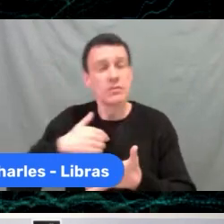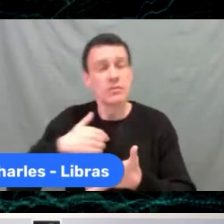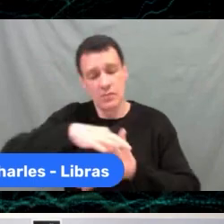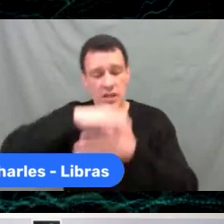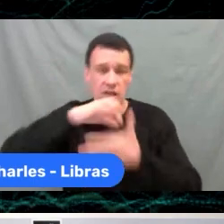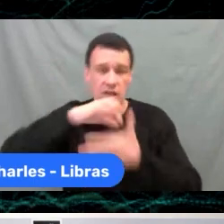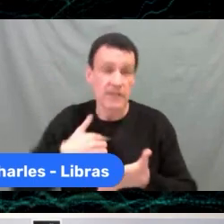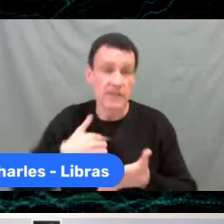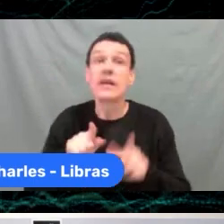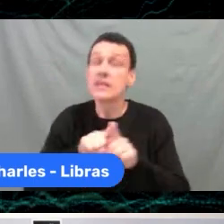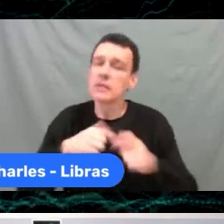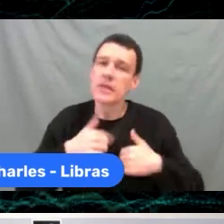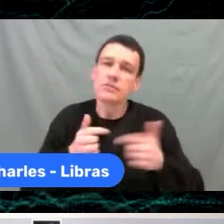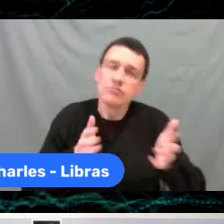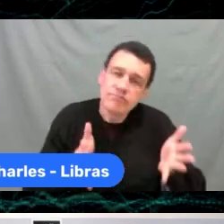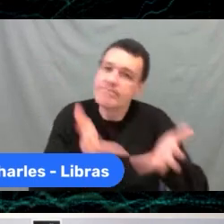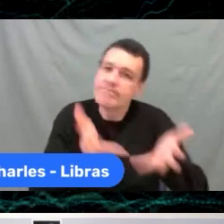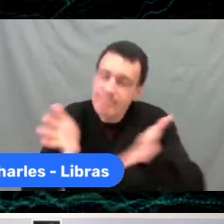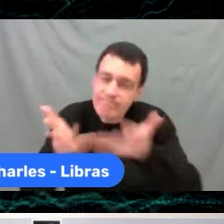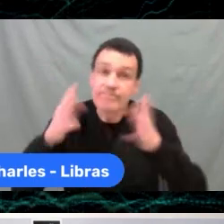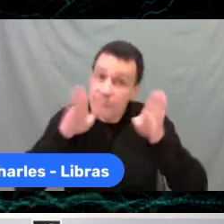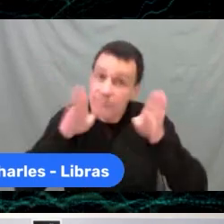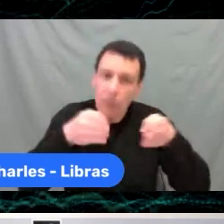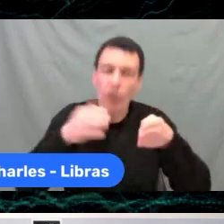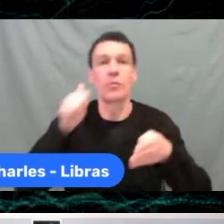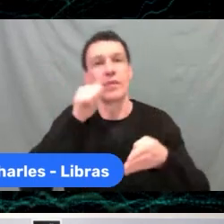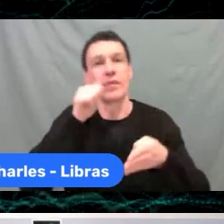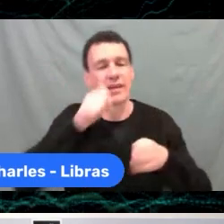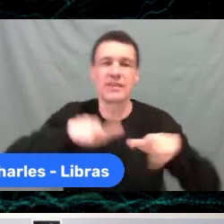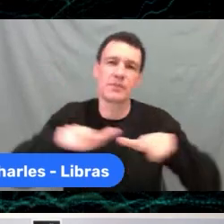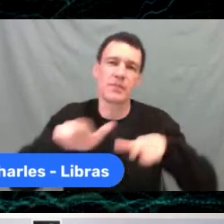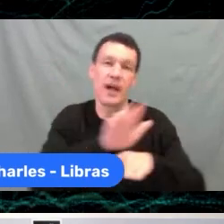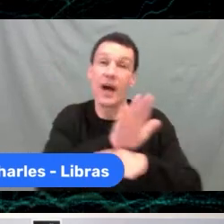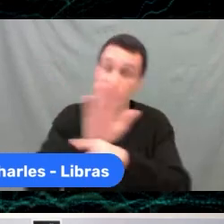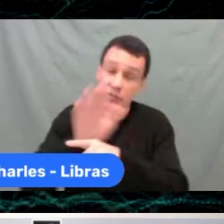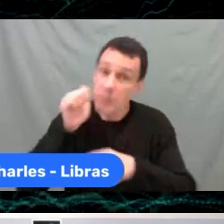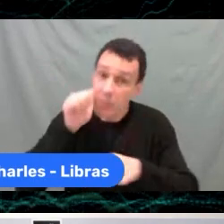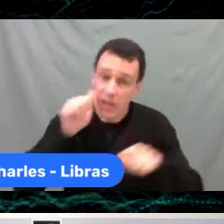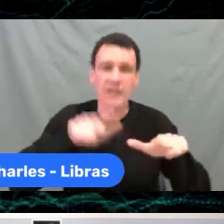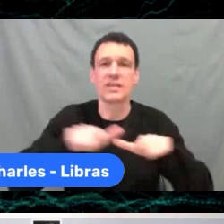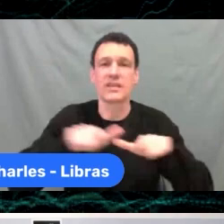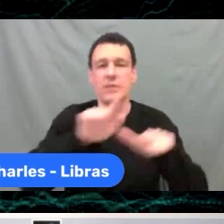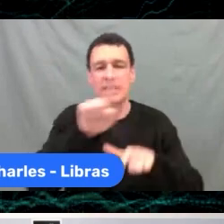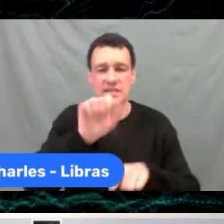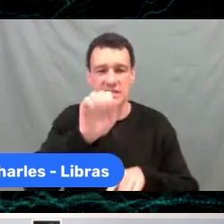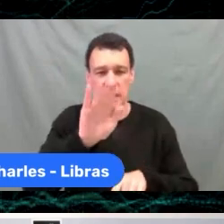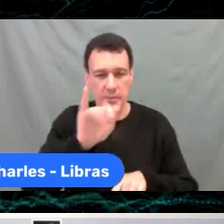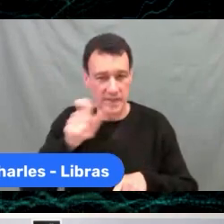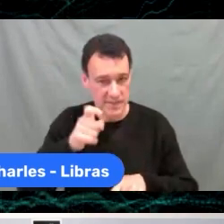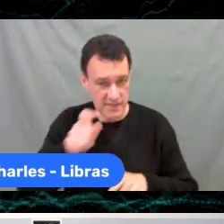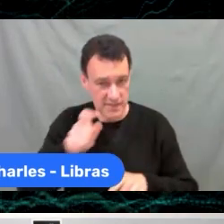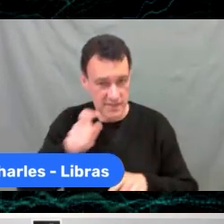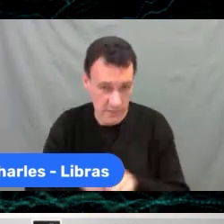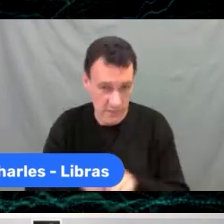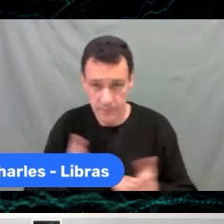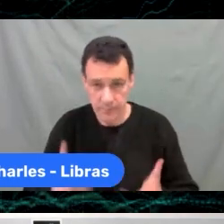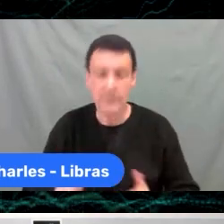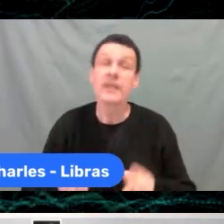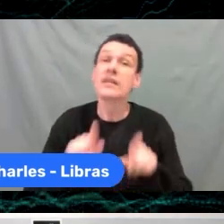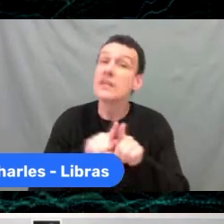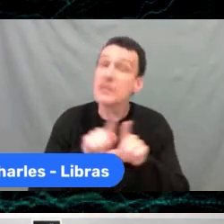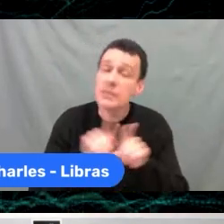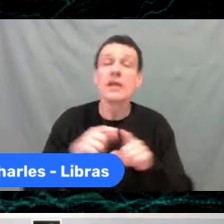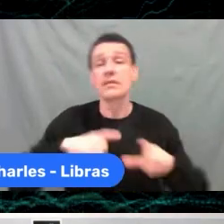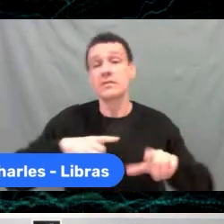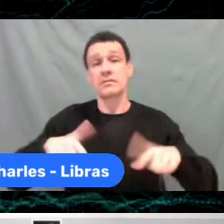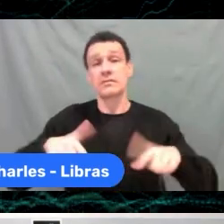meninas a trabalharem com monitoramento exclusivamente com ZABX, e também para, assim, para espalhar mais conhecimento e tudo, estão sempre atuando